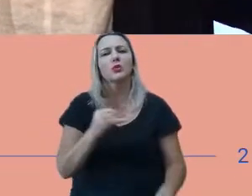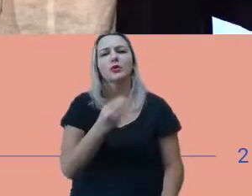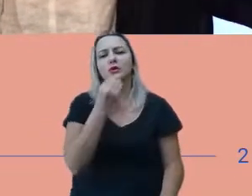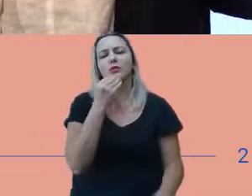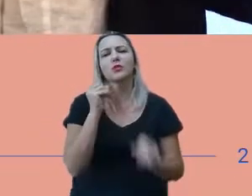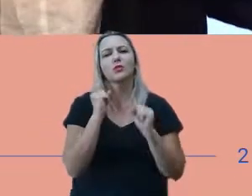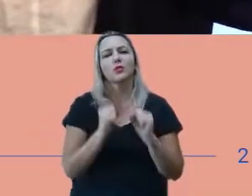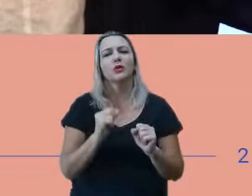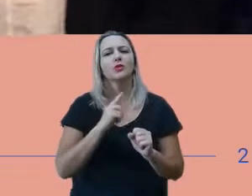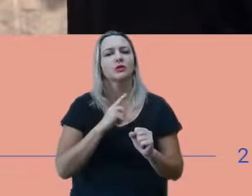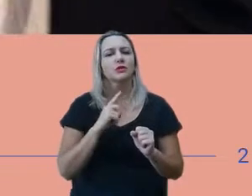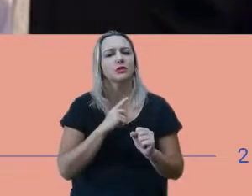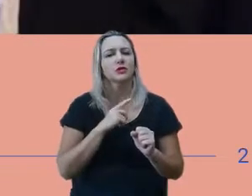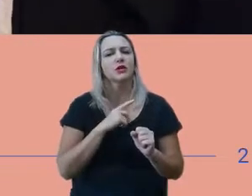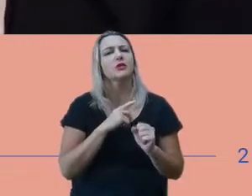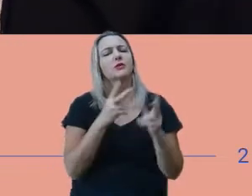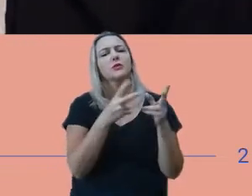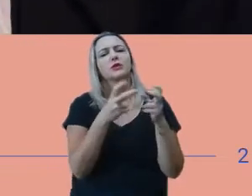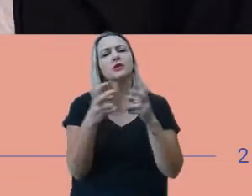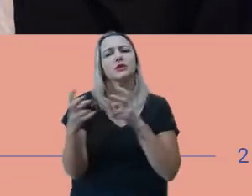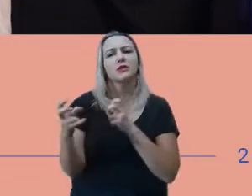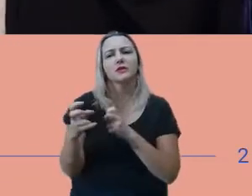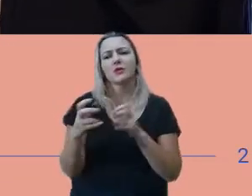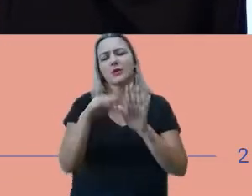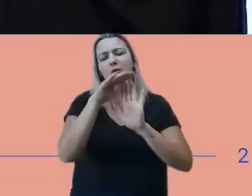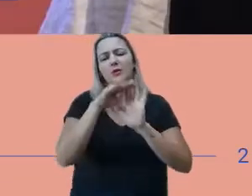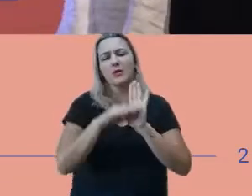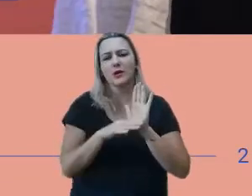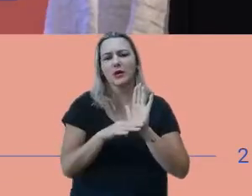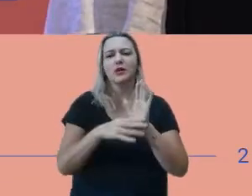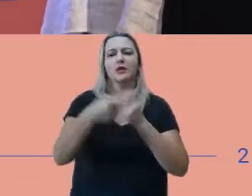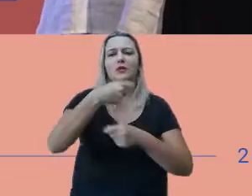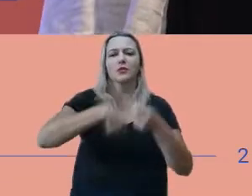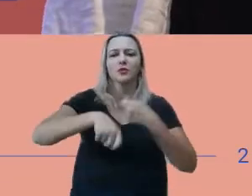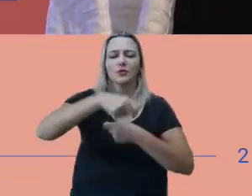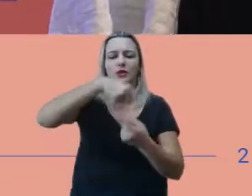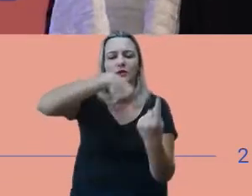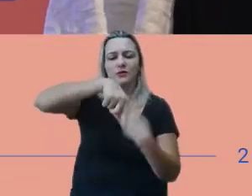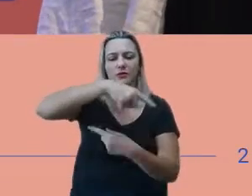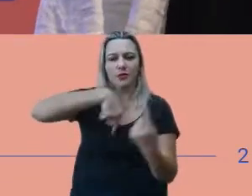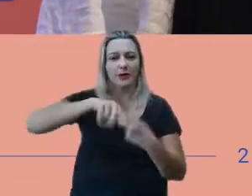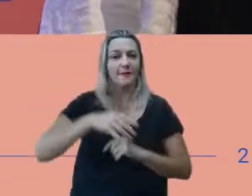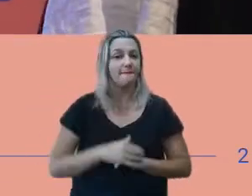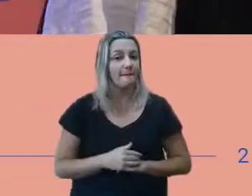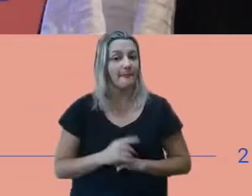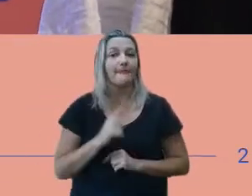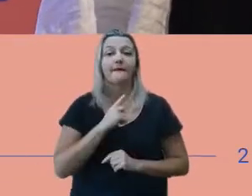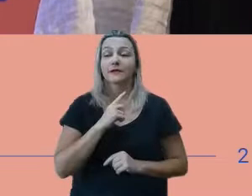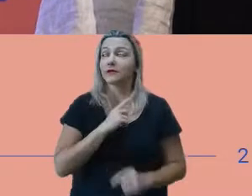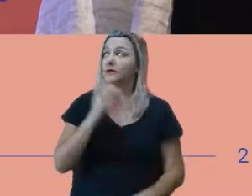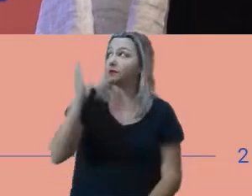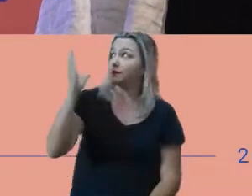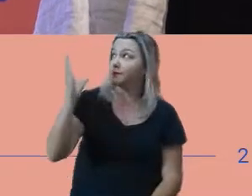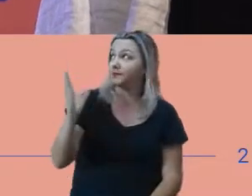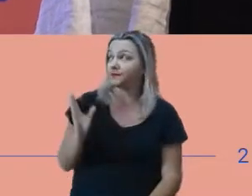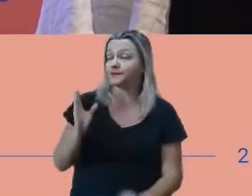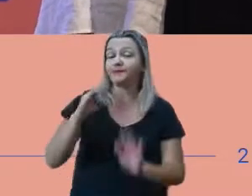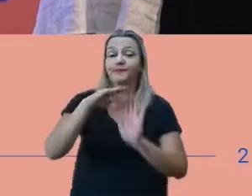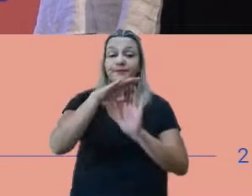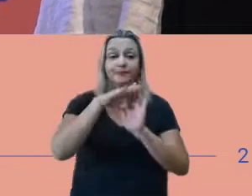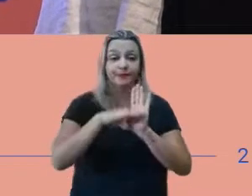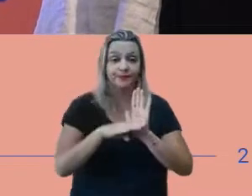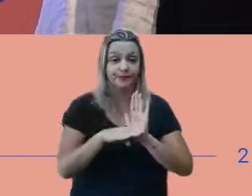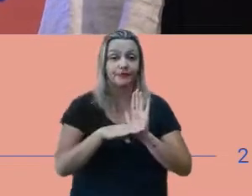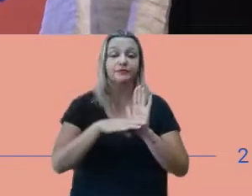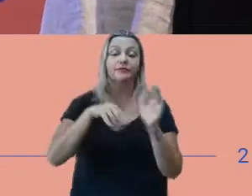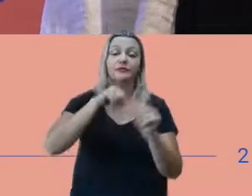com esse olhar dos princípios da economia circular então a gente vê aí que já tem diretrizes para uma transição global